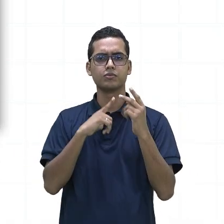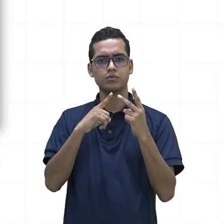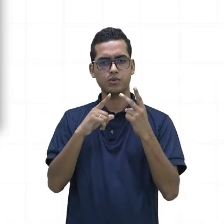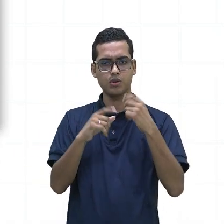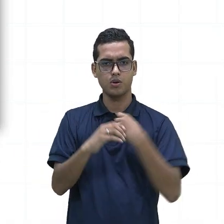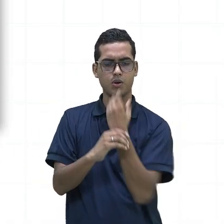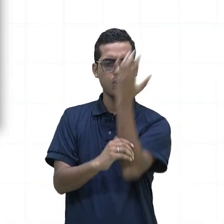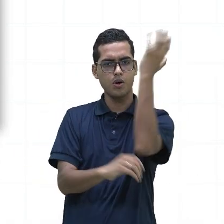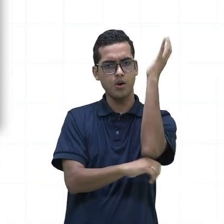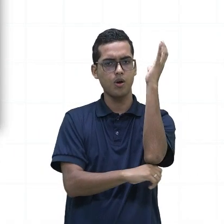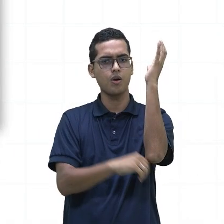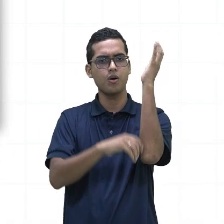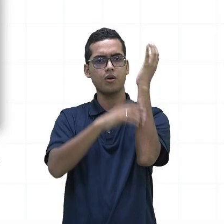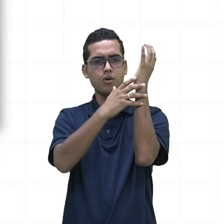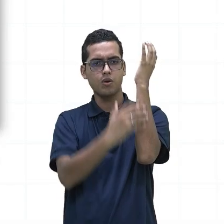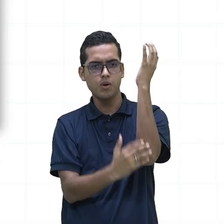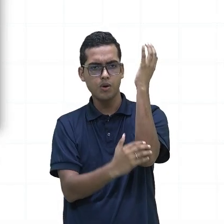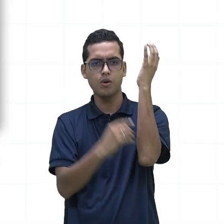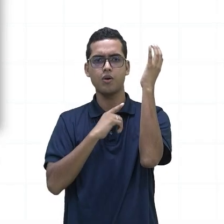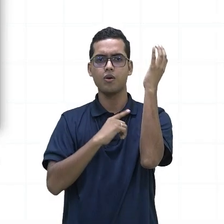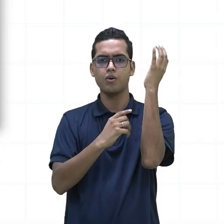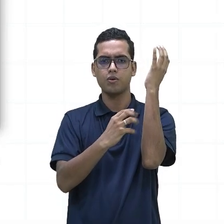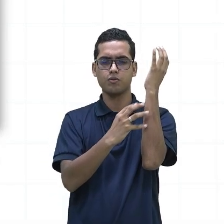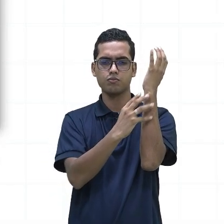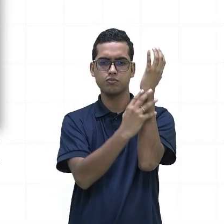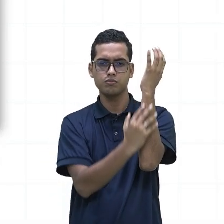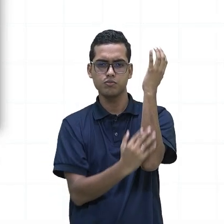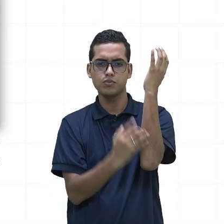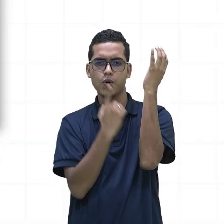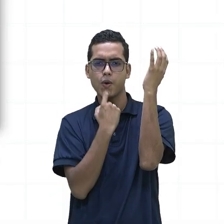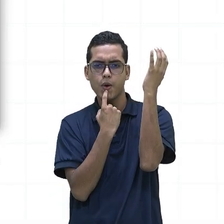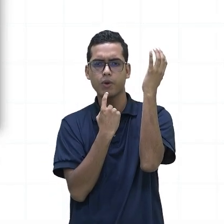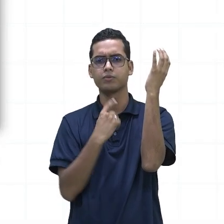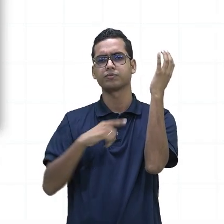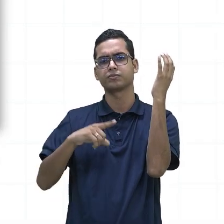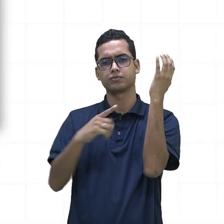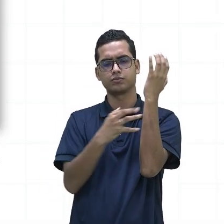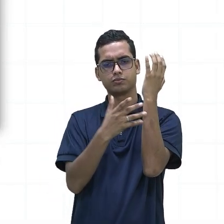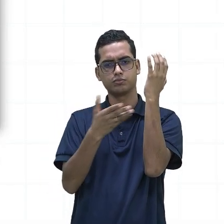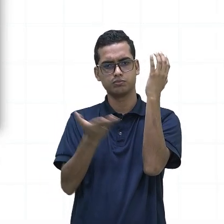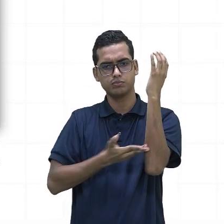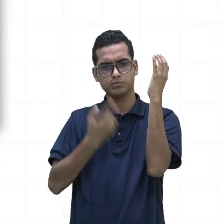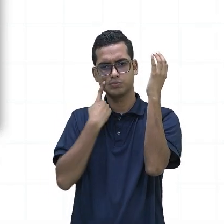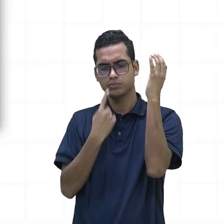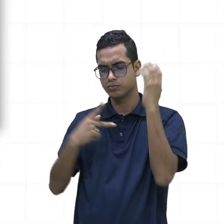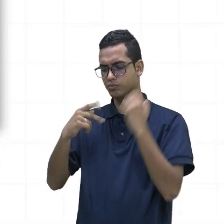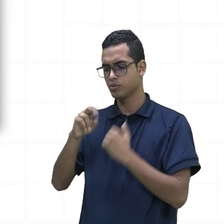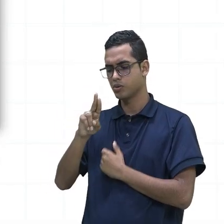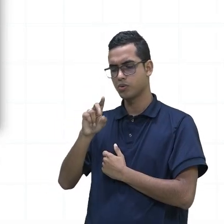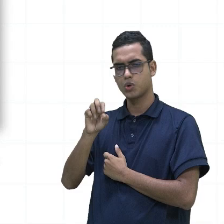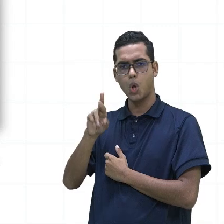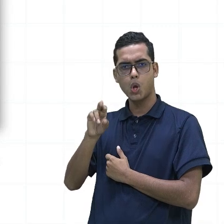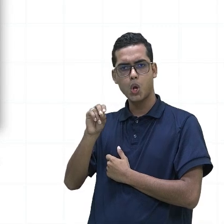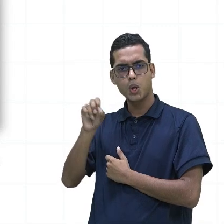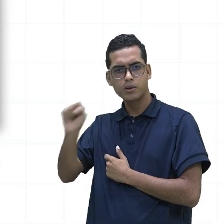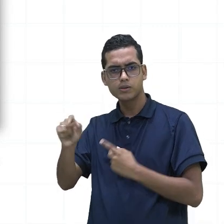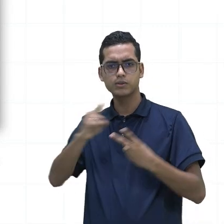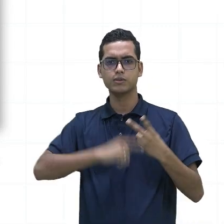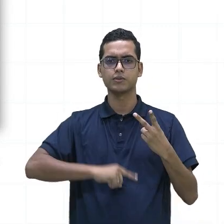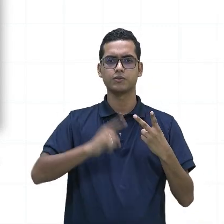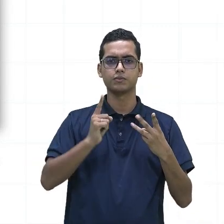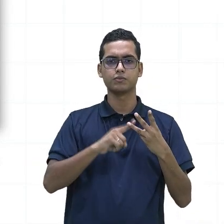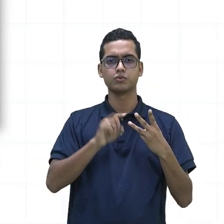jamborandi, que possuem princípios ativos. Olha só o pau-rosa, né? Que ele inclusive,